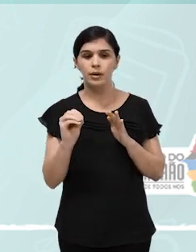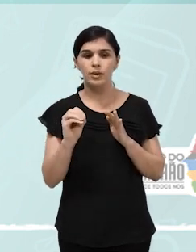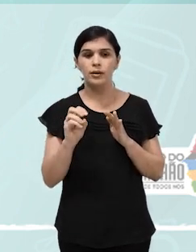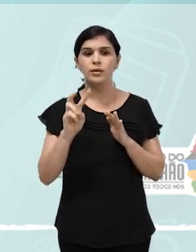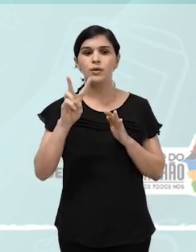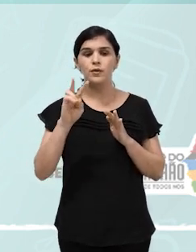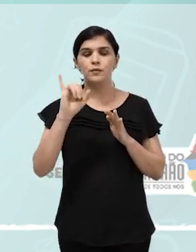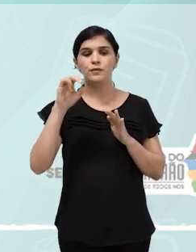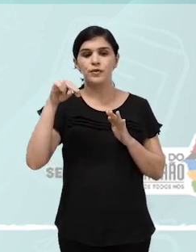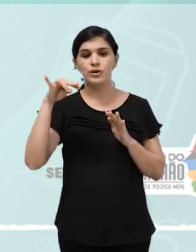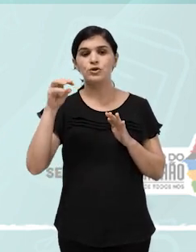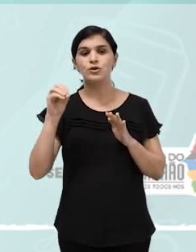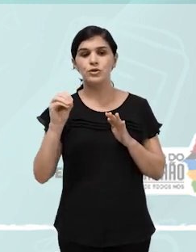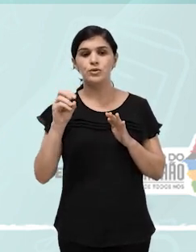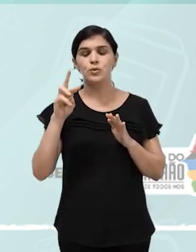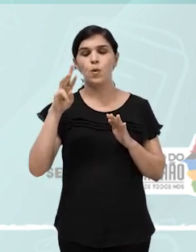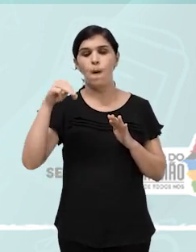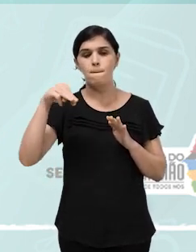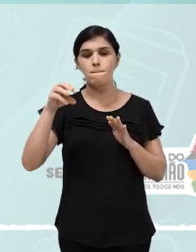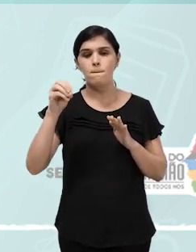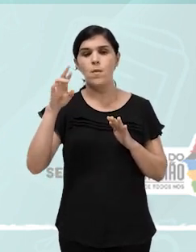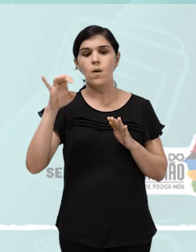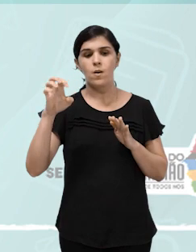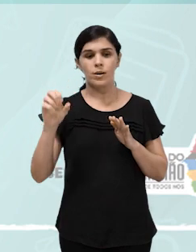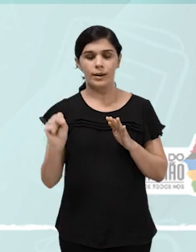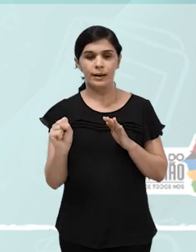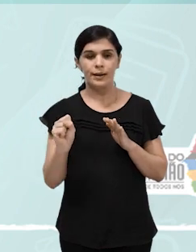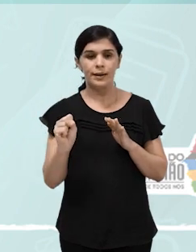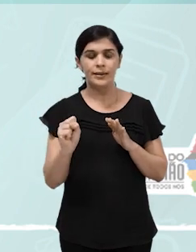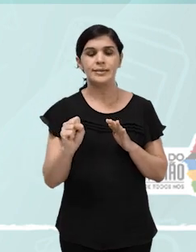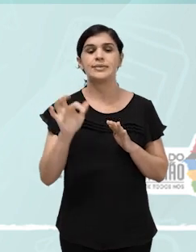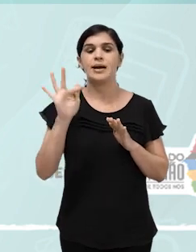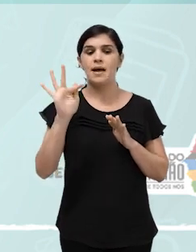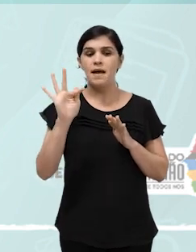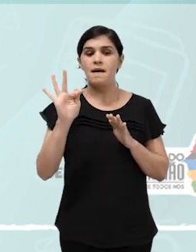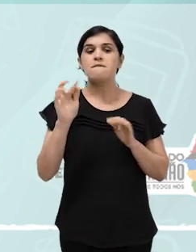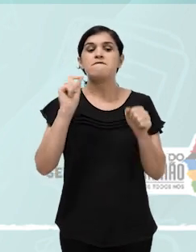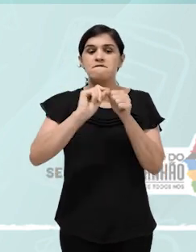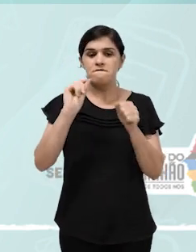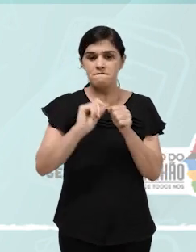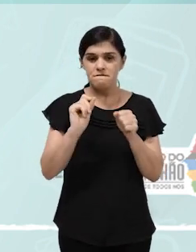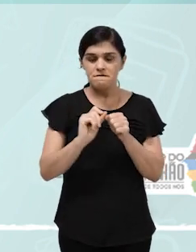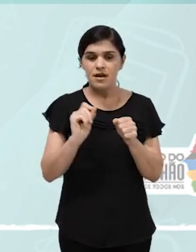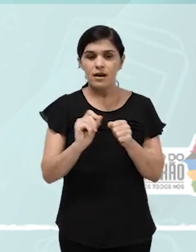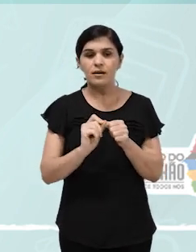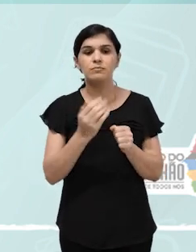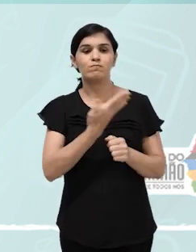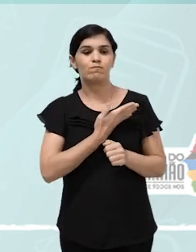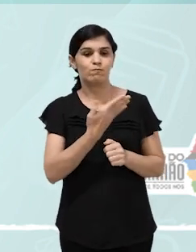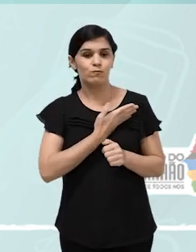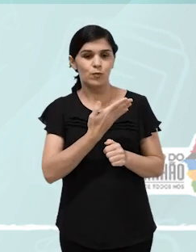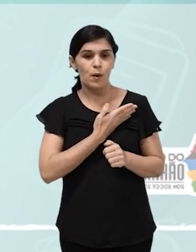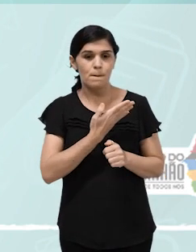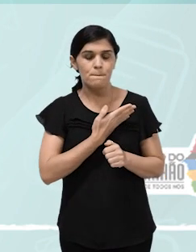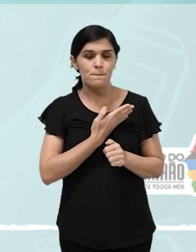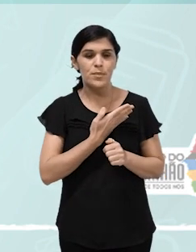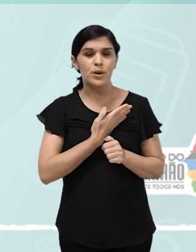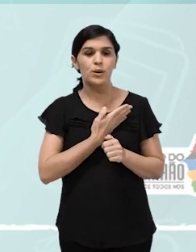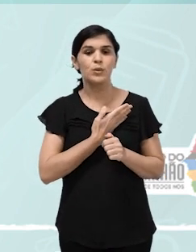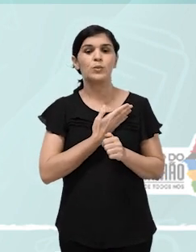distante, fez-se da vida uma aventura errante, de repente, não mais que de repente.